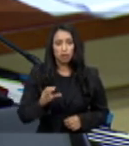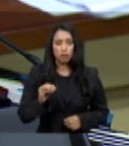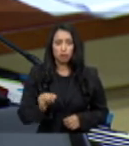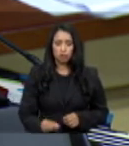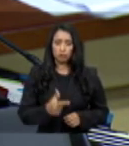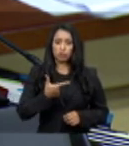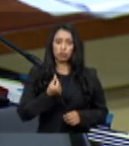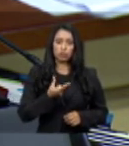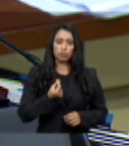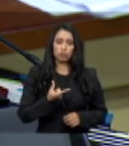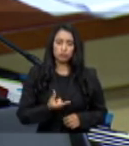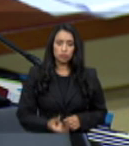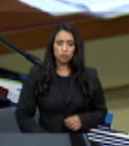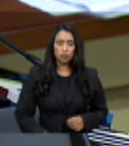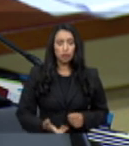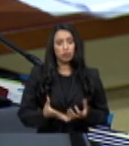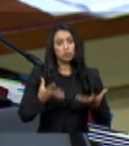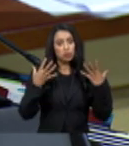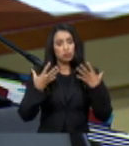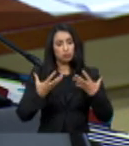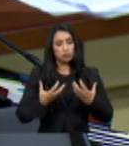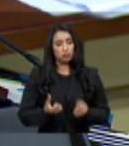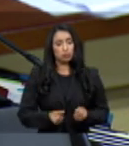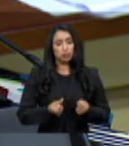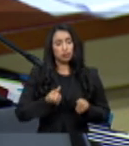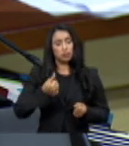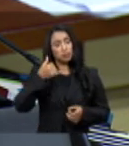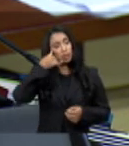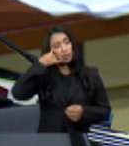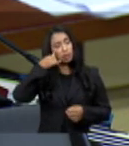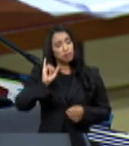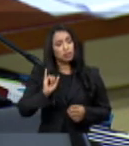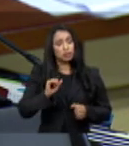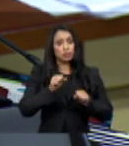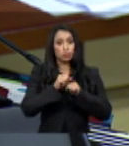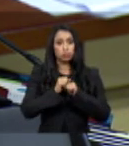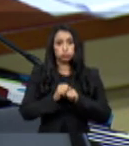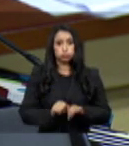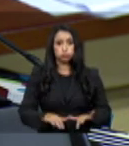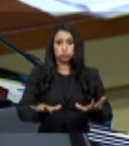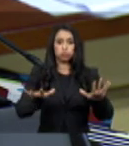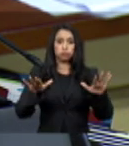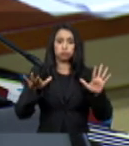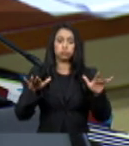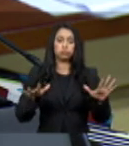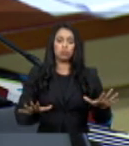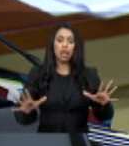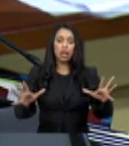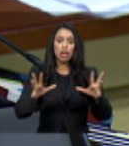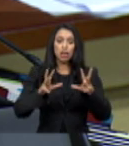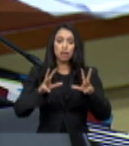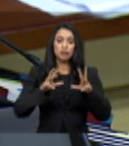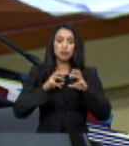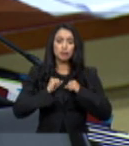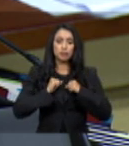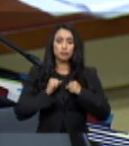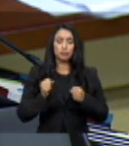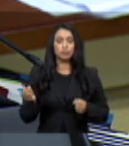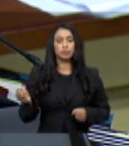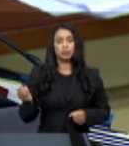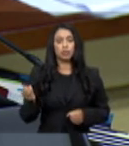quanto à adoção de medidas preventivas a propagação da infecção pelo